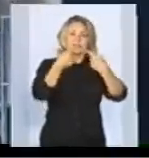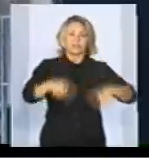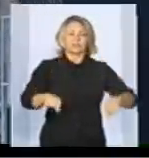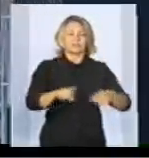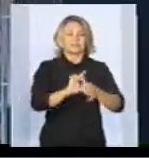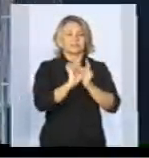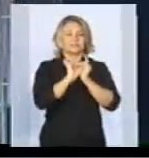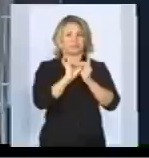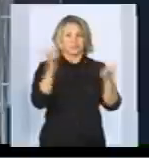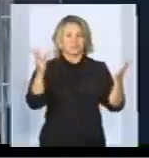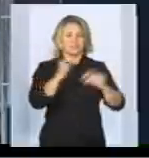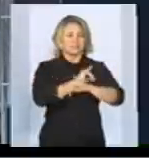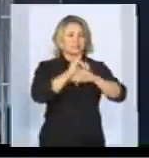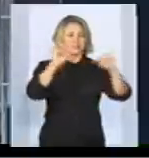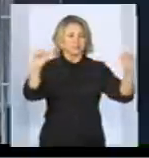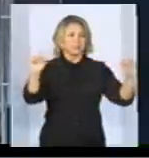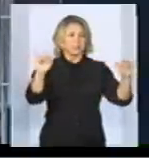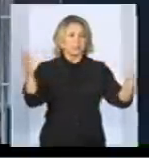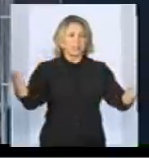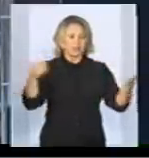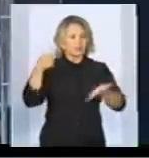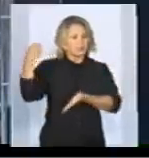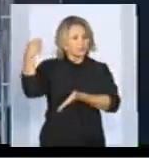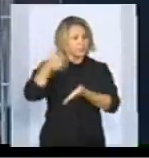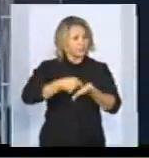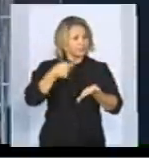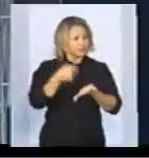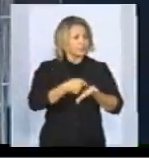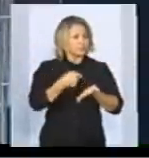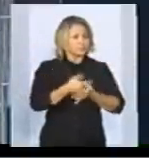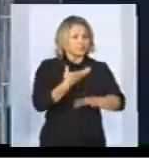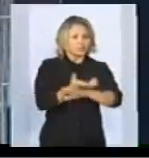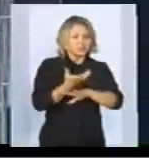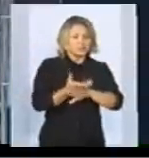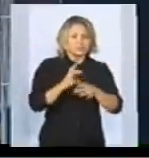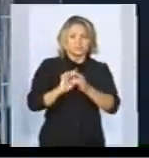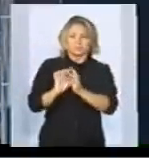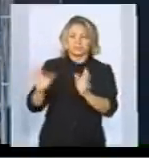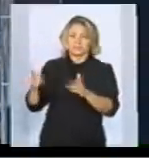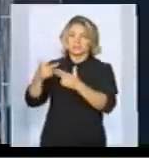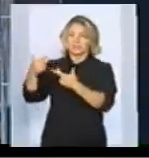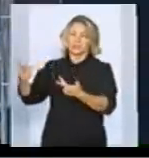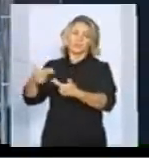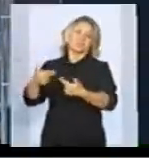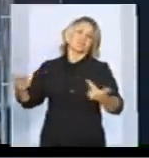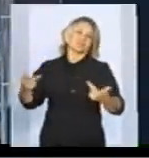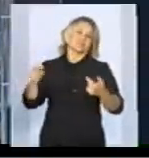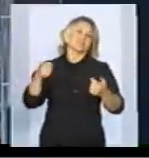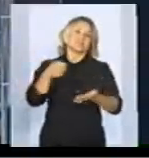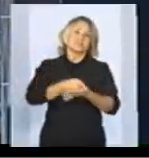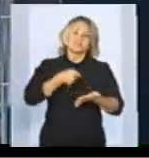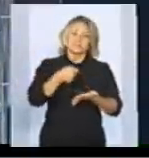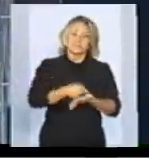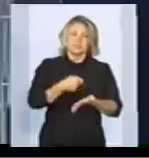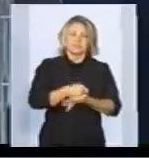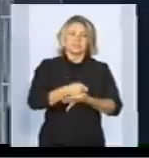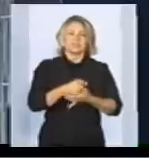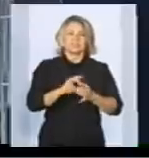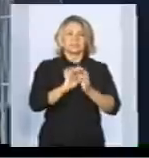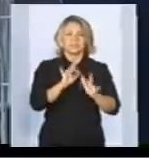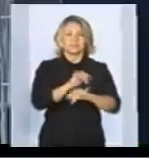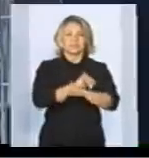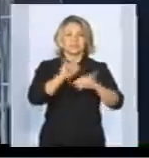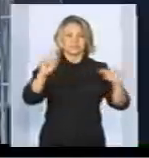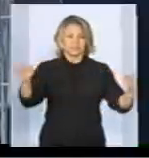expressão a previsão da obrigatoriedade também para conteúdo independente é outro dispositivo que reforça a liberdade de expressão a produção